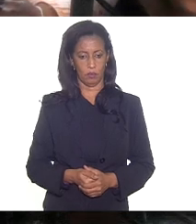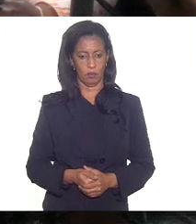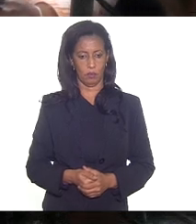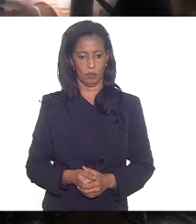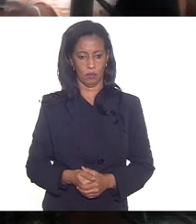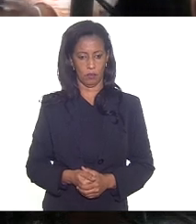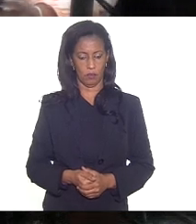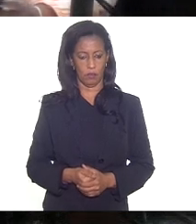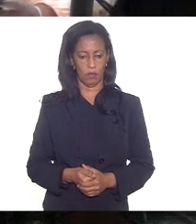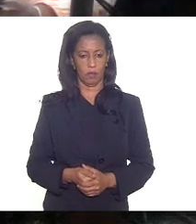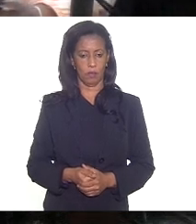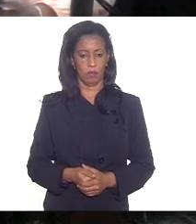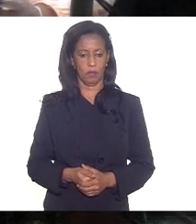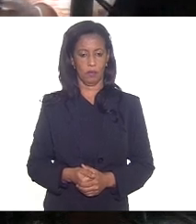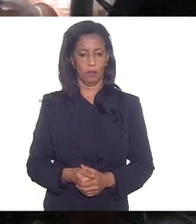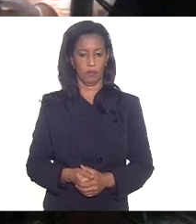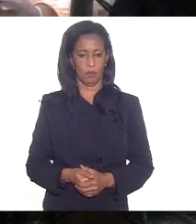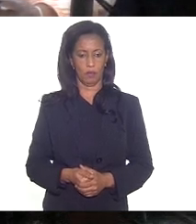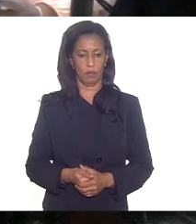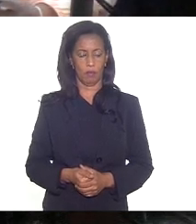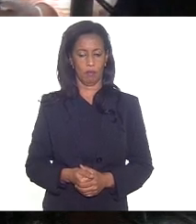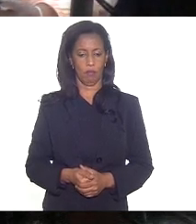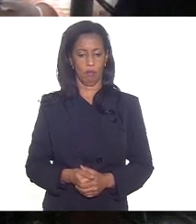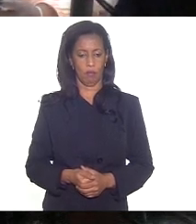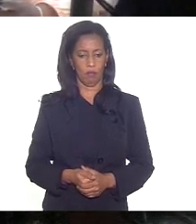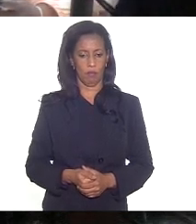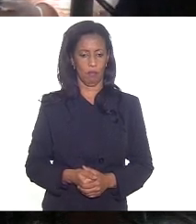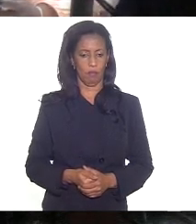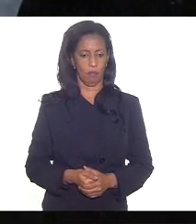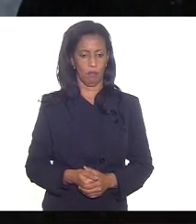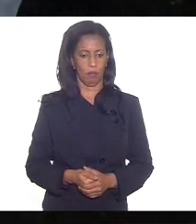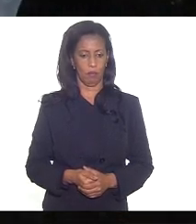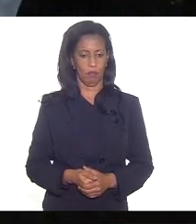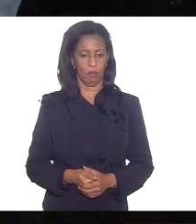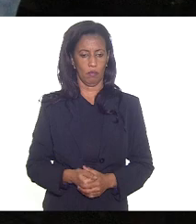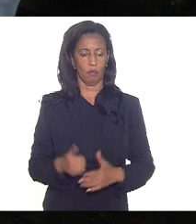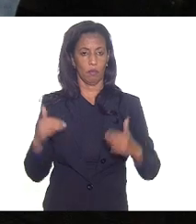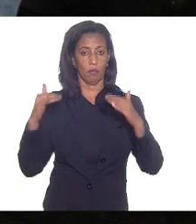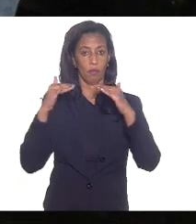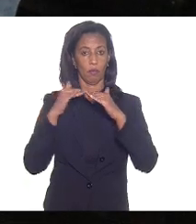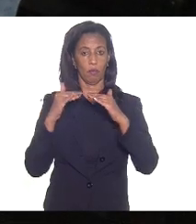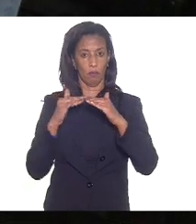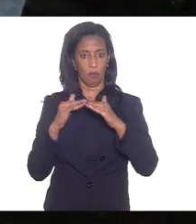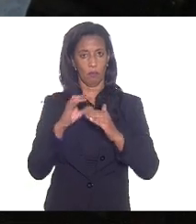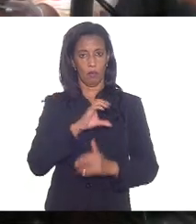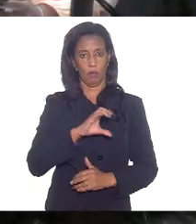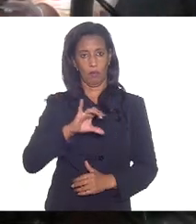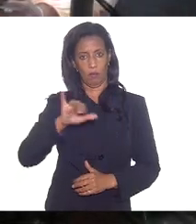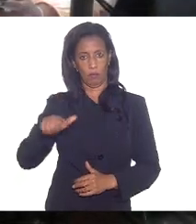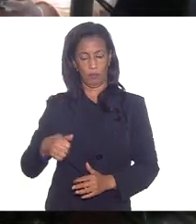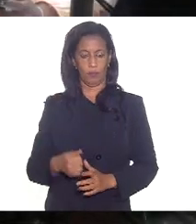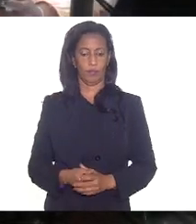Perdão, é meio ambiente. Pode, por favor, pela de saneamento, o deputado Valdec. Saneamento vai acompanhar o parecer da CCJ.